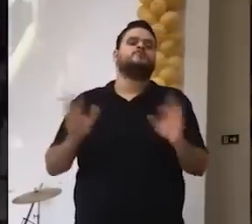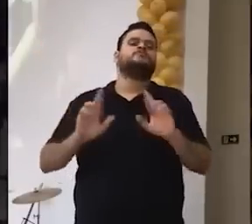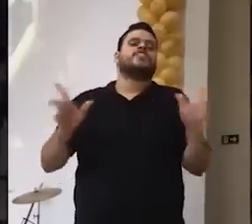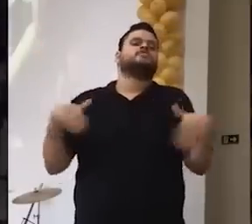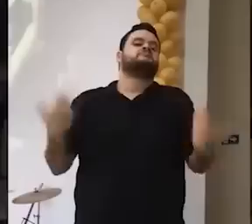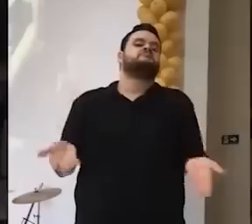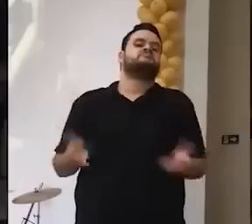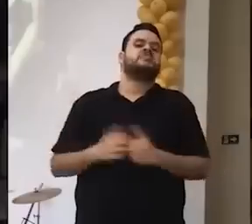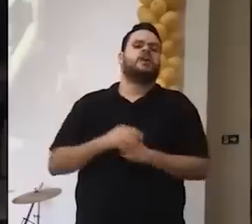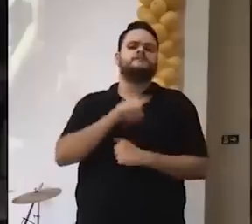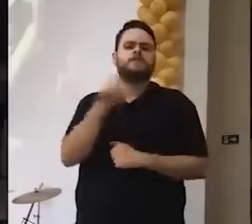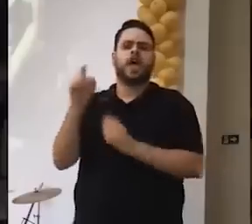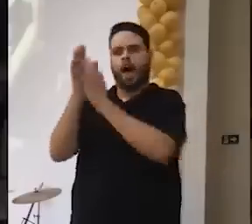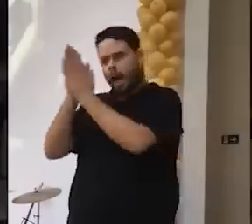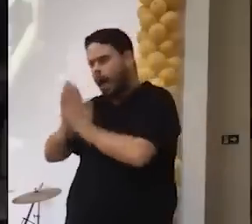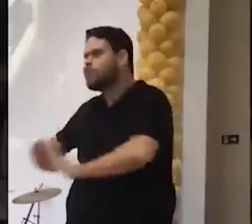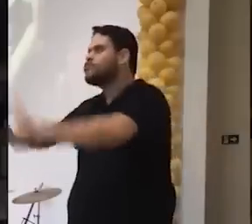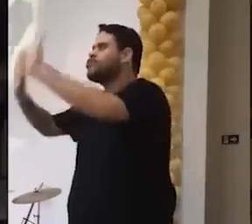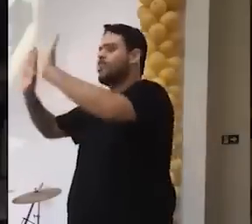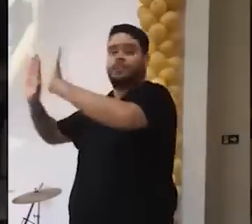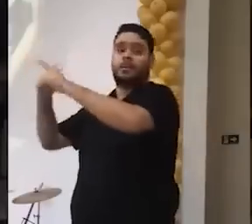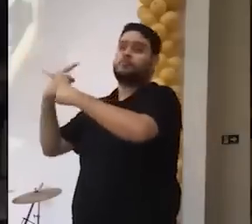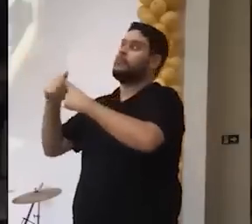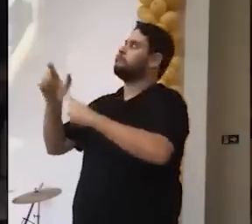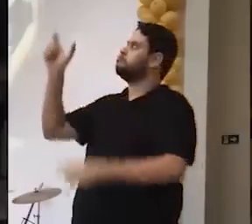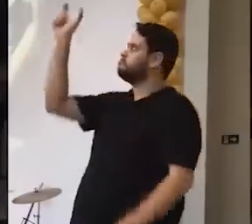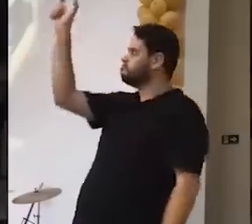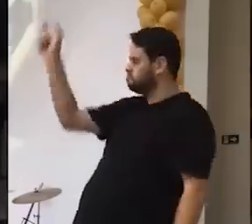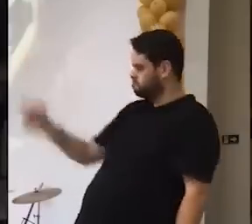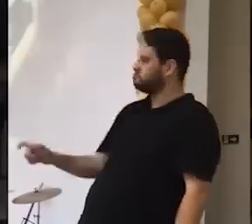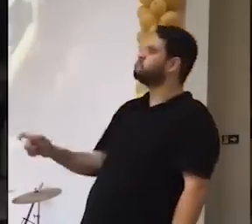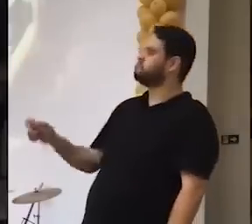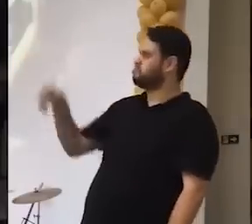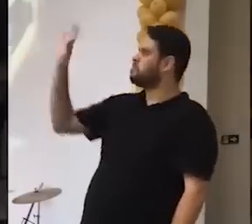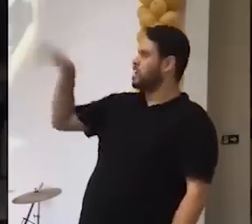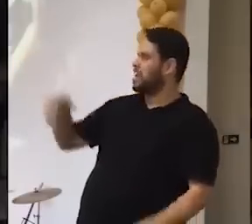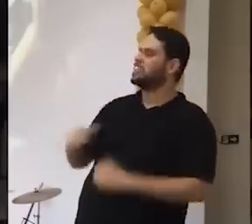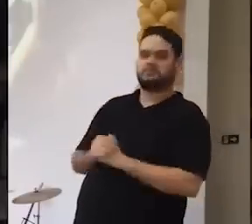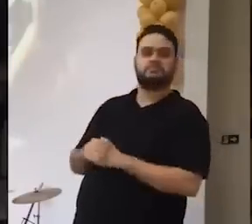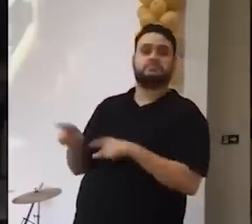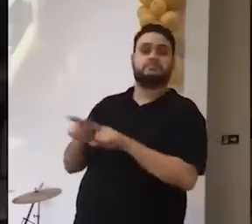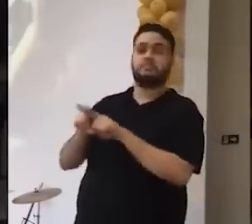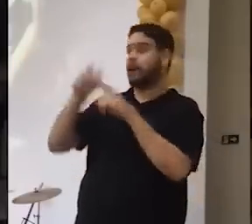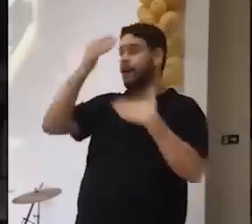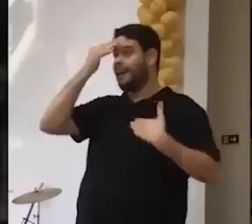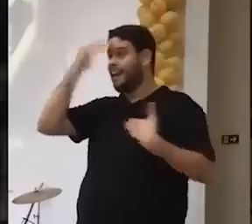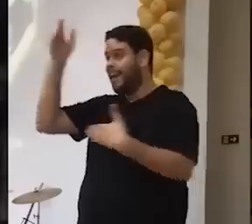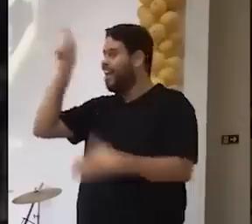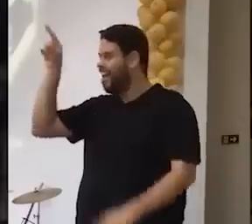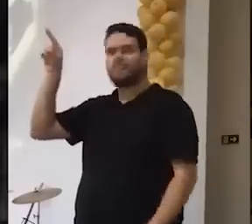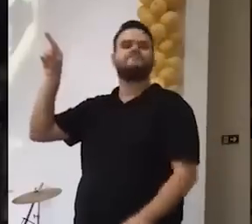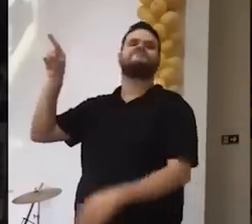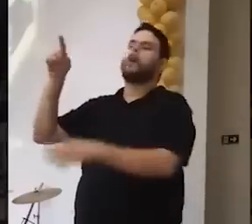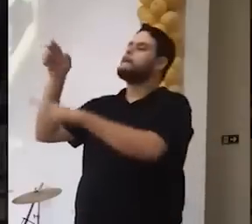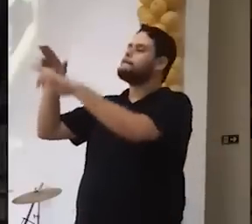Você adora a Deus por quem Deus é. E você dá graças a Deus pelo que Deus faz.